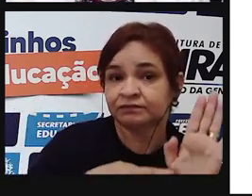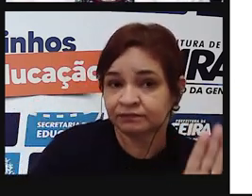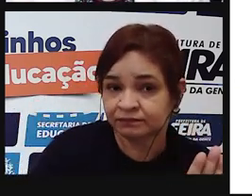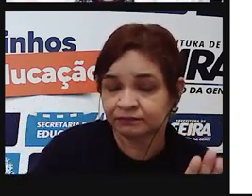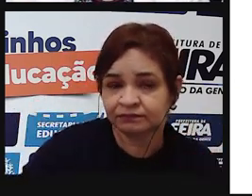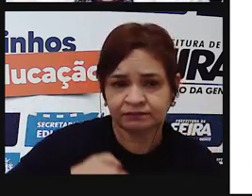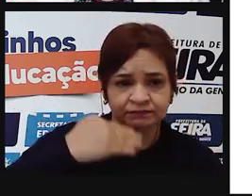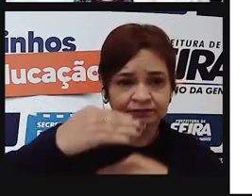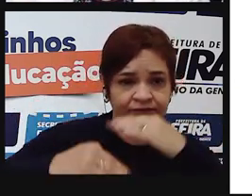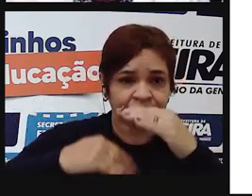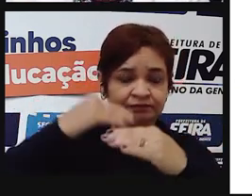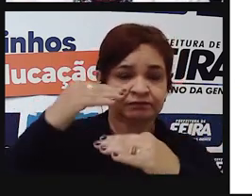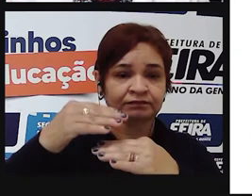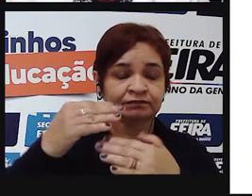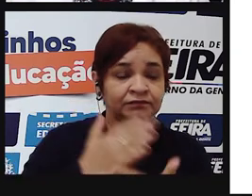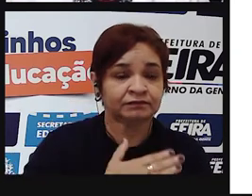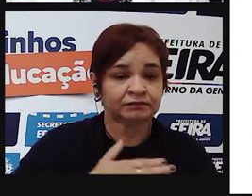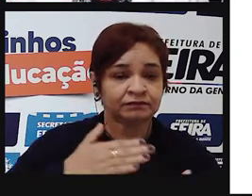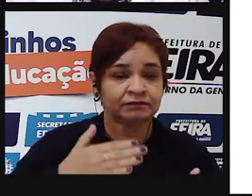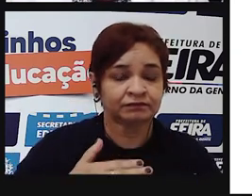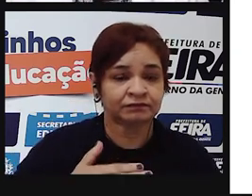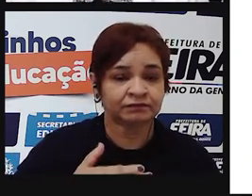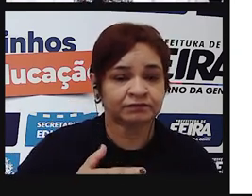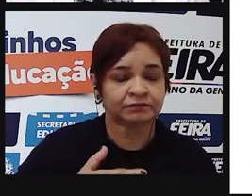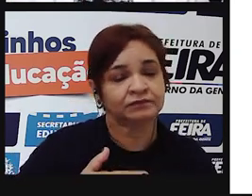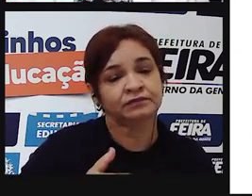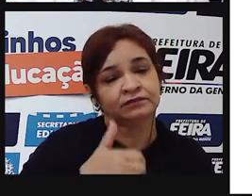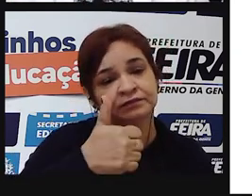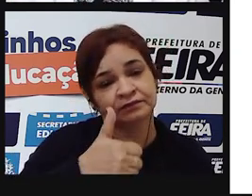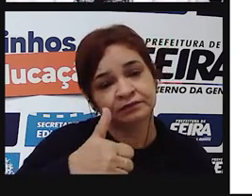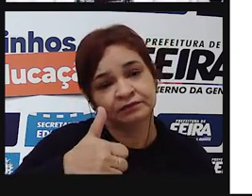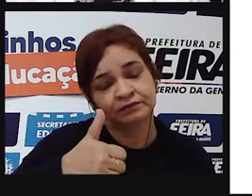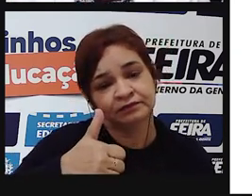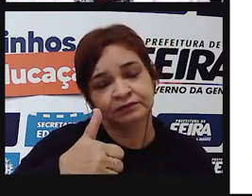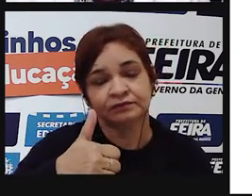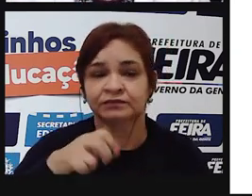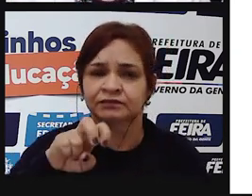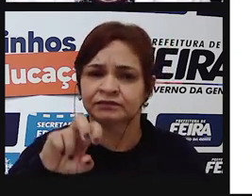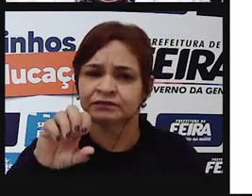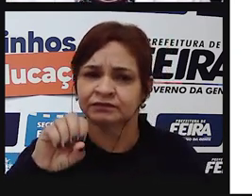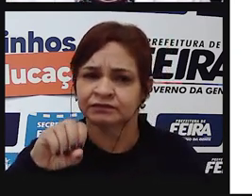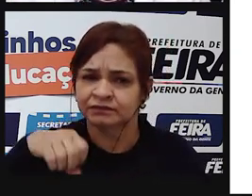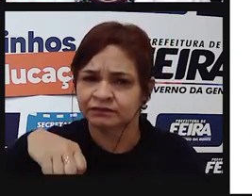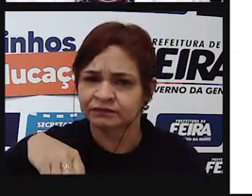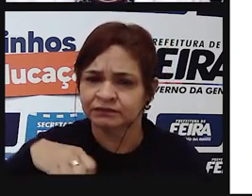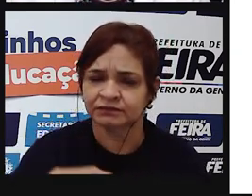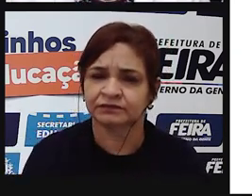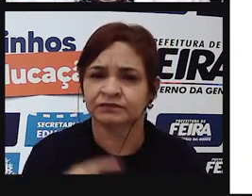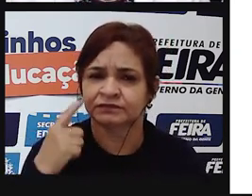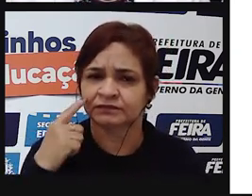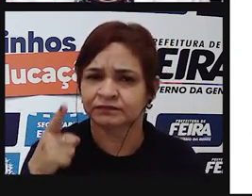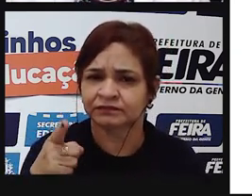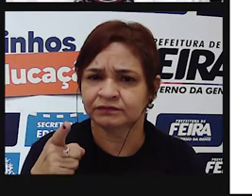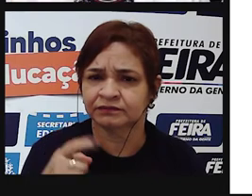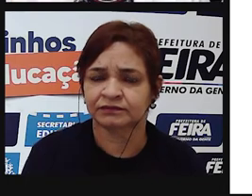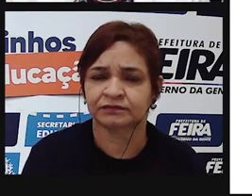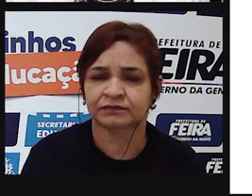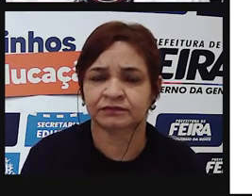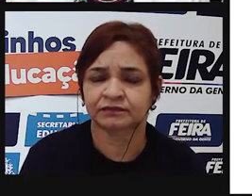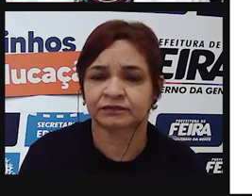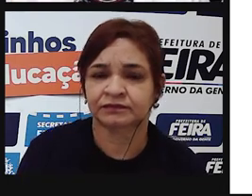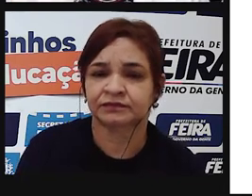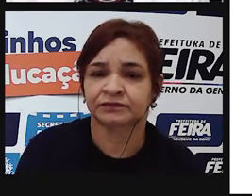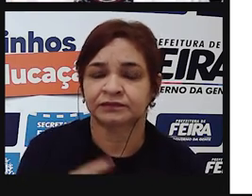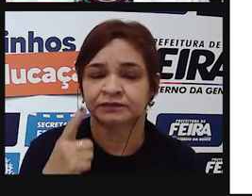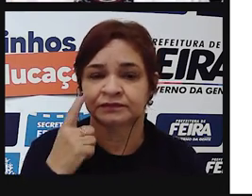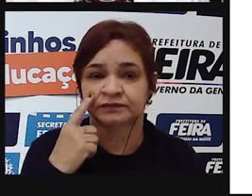dessa evolução, começando pelo ano de 1959. Aqui esse miolinho, ó, onde eu estou passando o mouse para